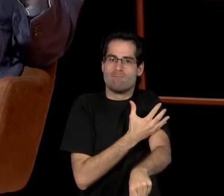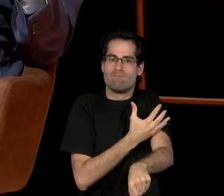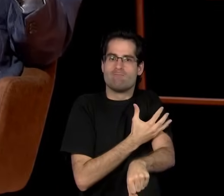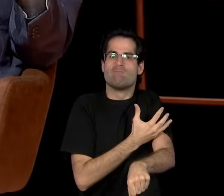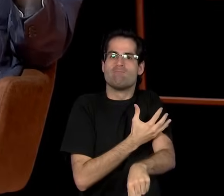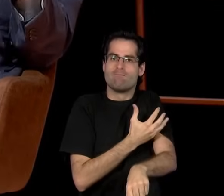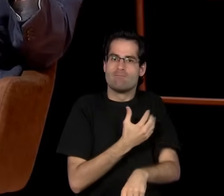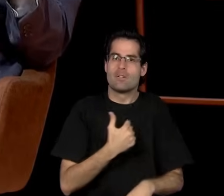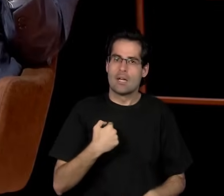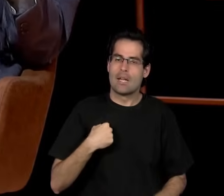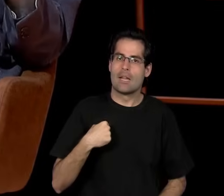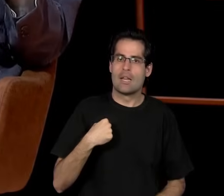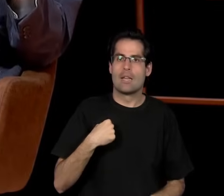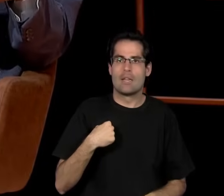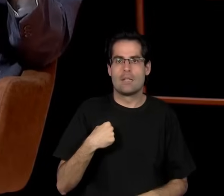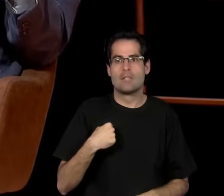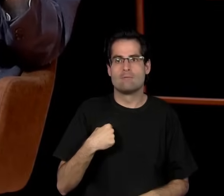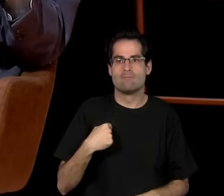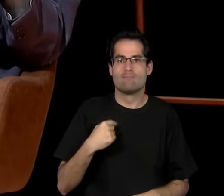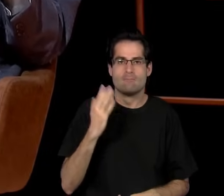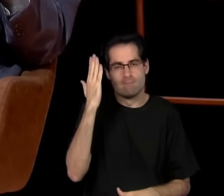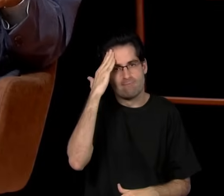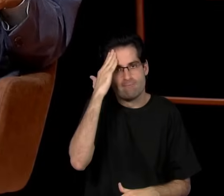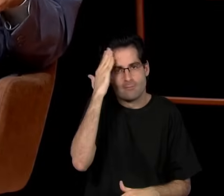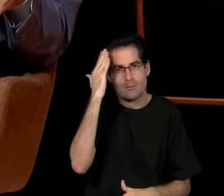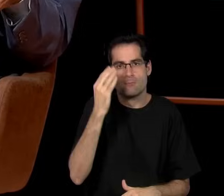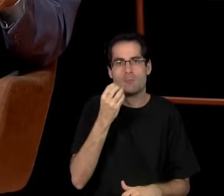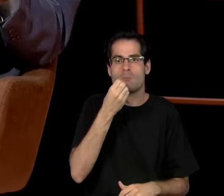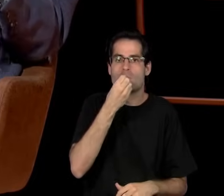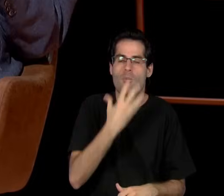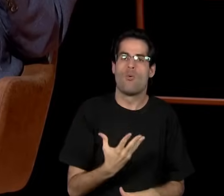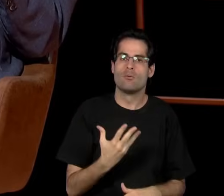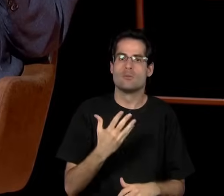intuição do que é bom para o público, o que eu quero.